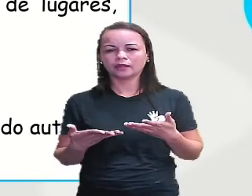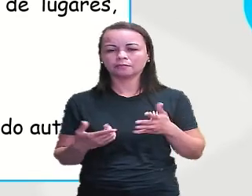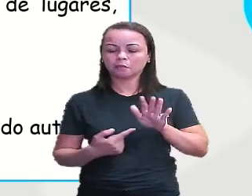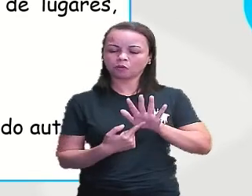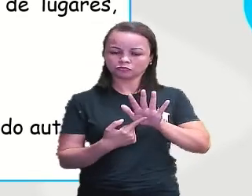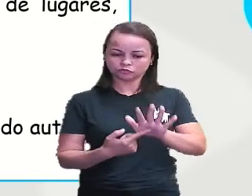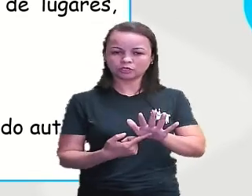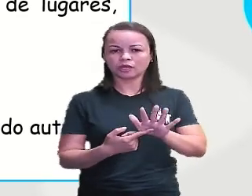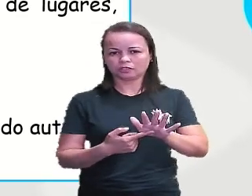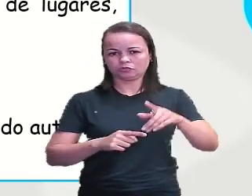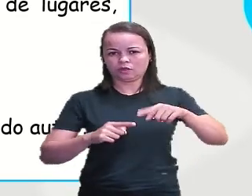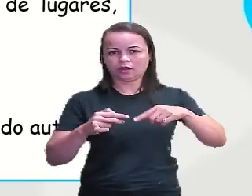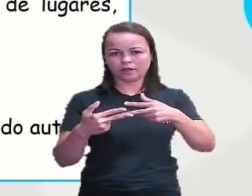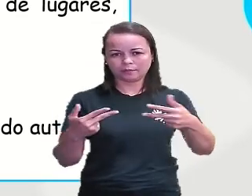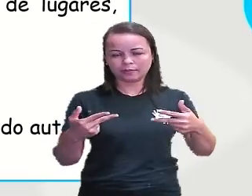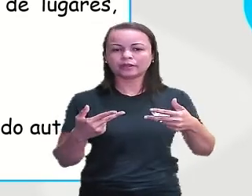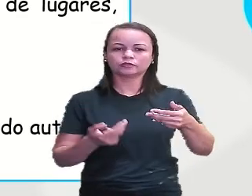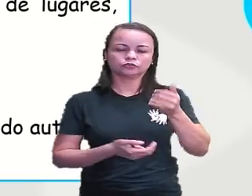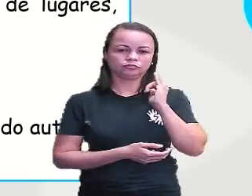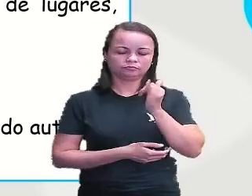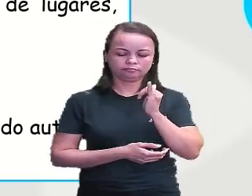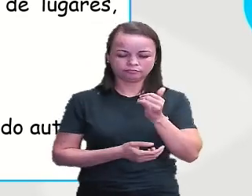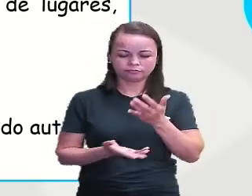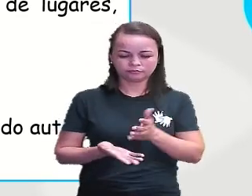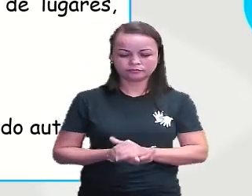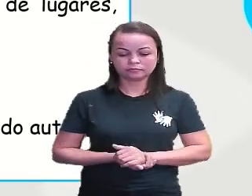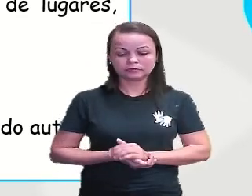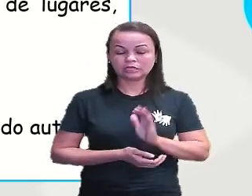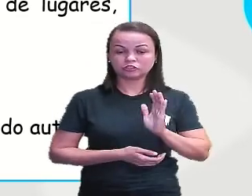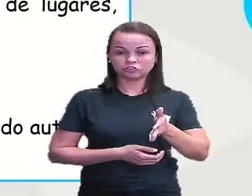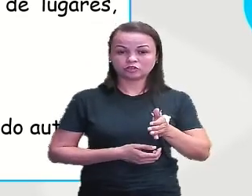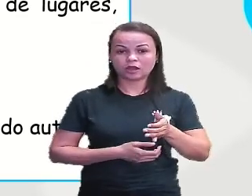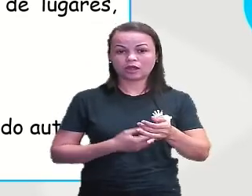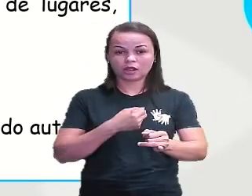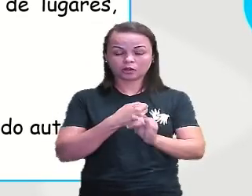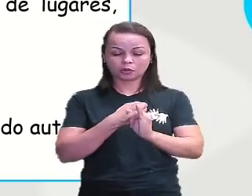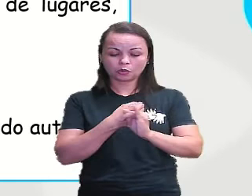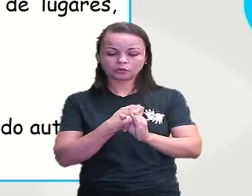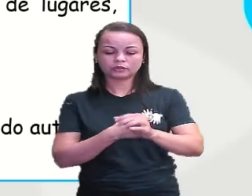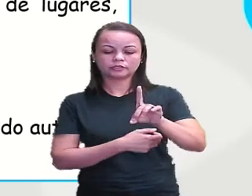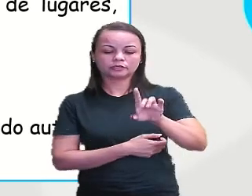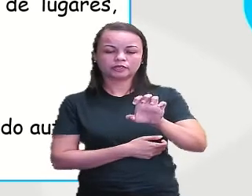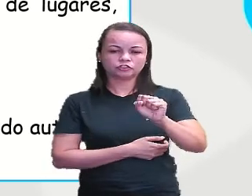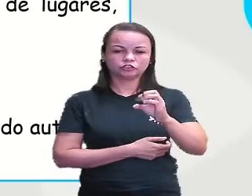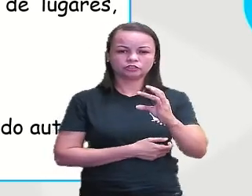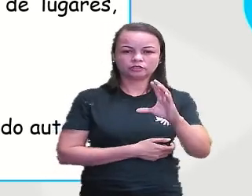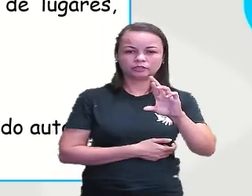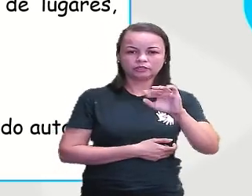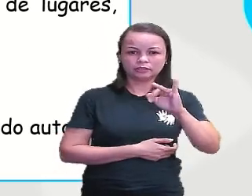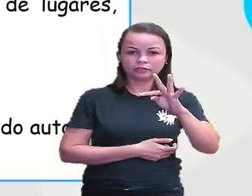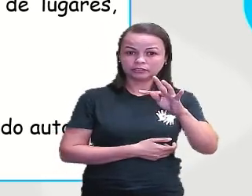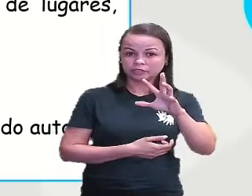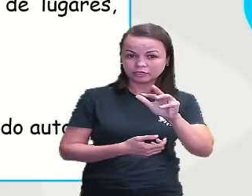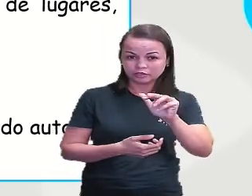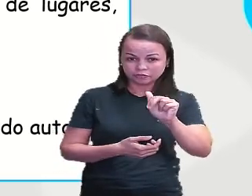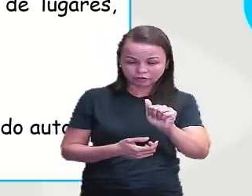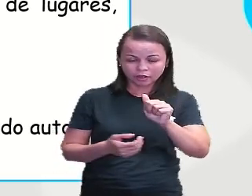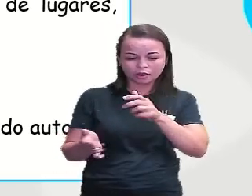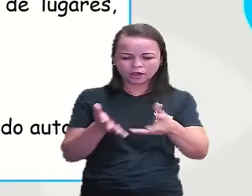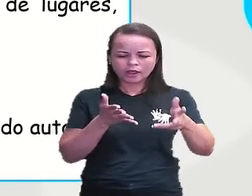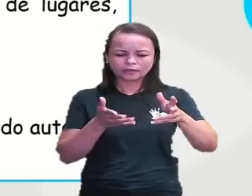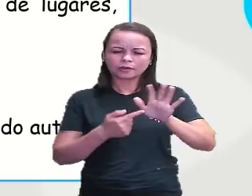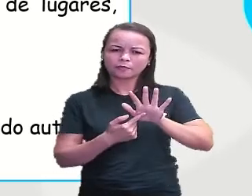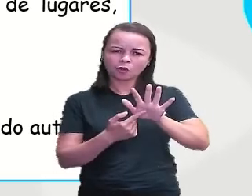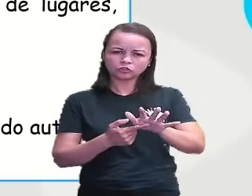Trazendo aí elementos da narrativa. Já a descritiva é o texto que aborda características dos seres, apresentando